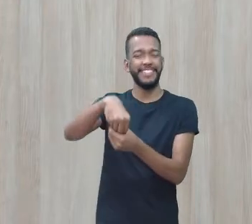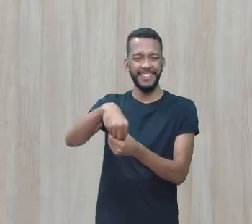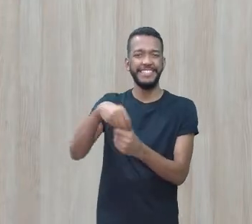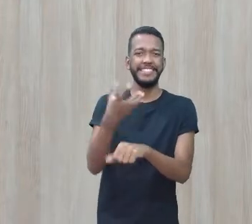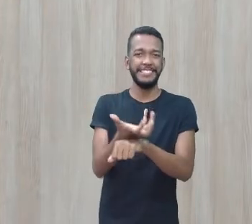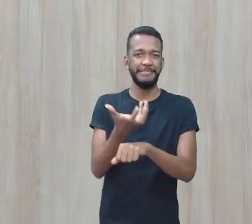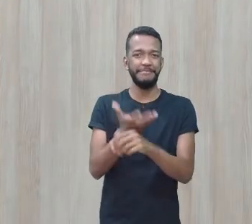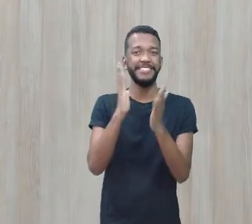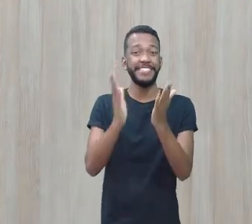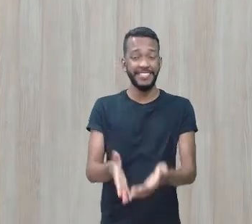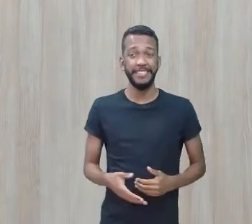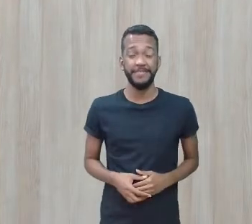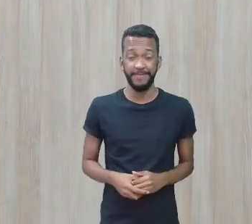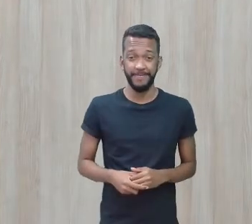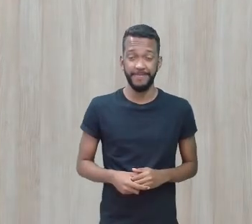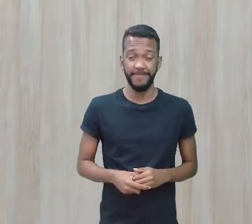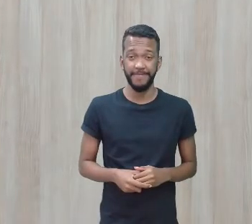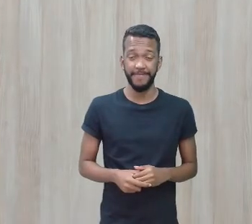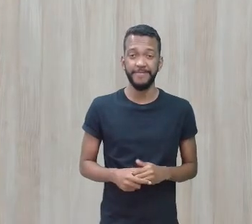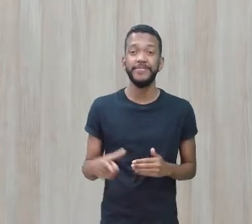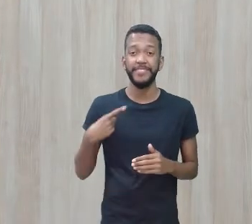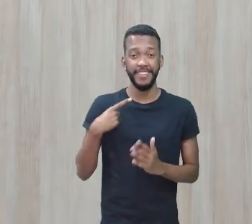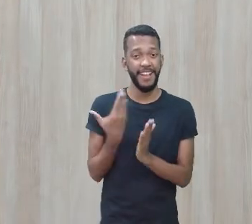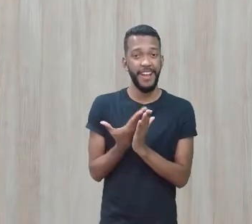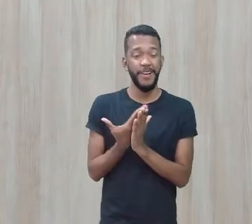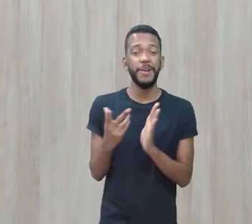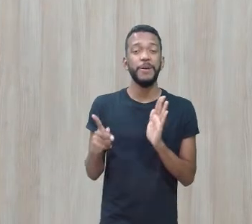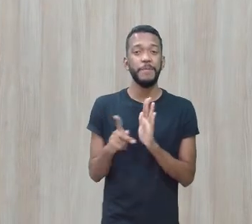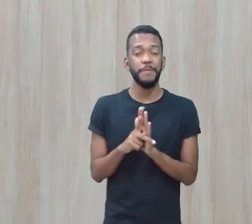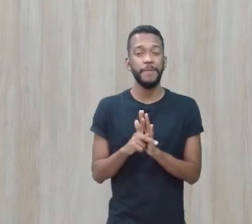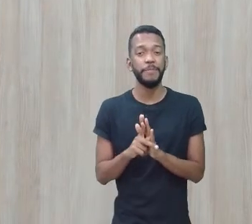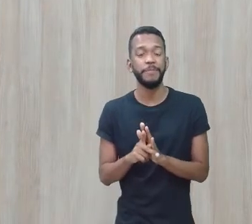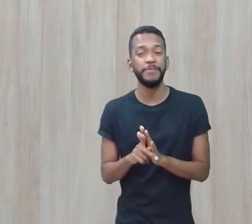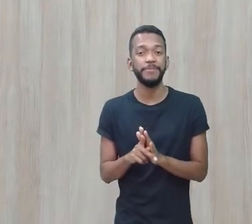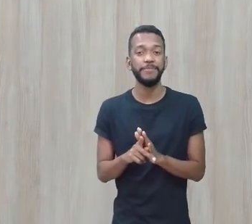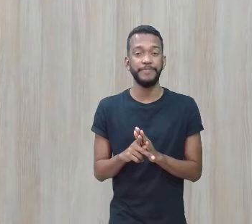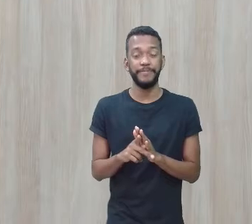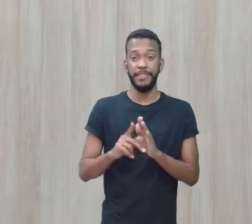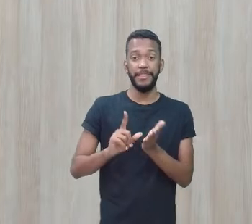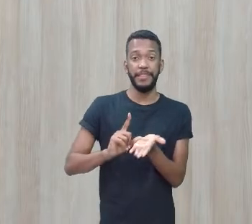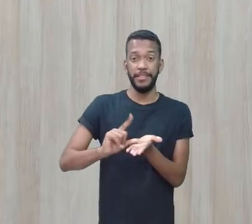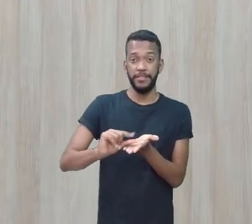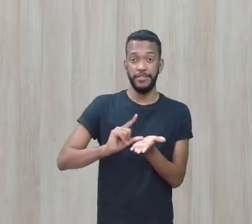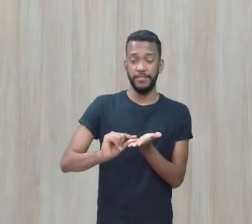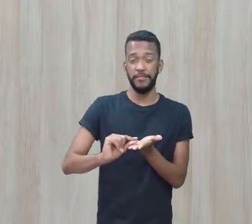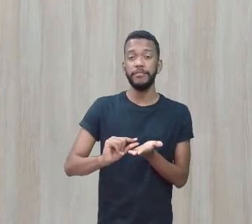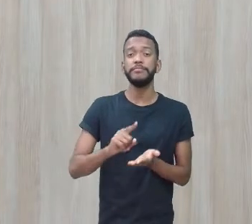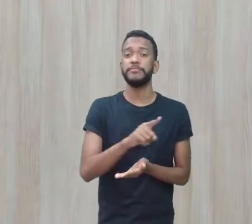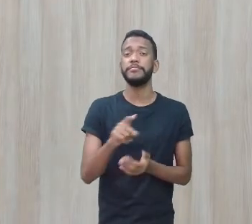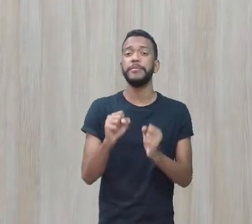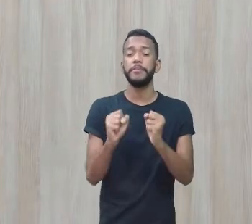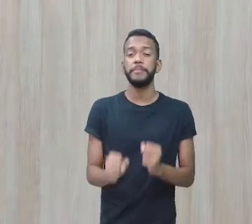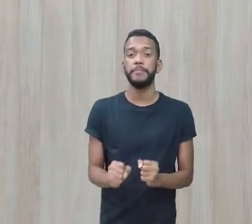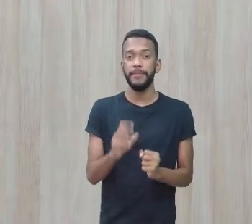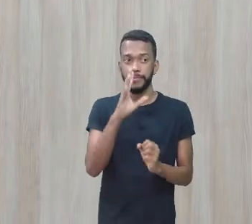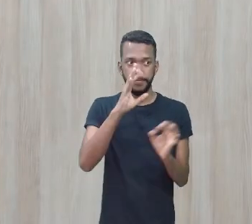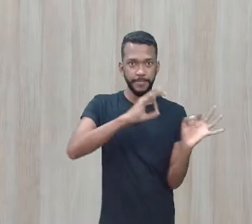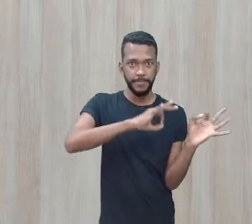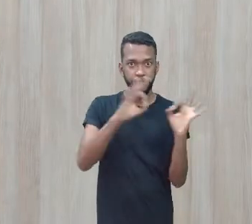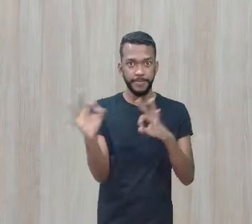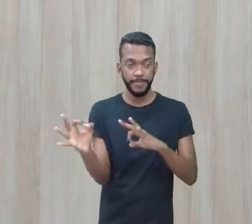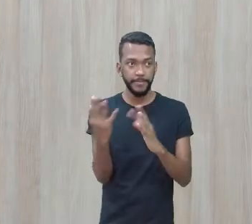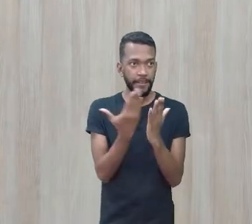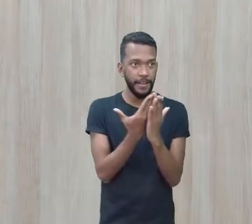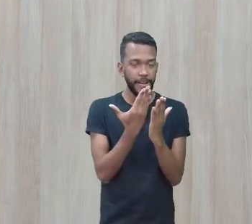bom? Ó, a gente tem a aula no formato digital e isso possibilita que você assista a aula ao vivo pela TV, mas